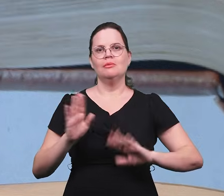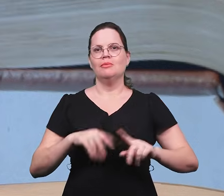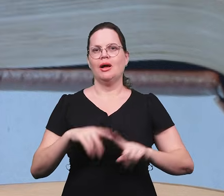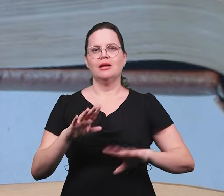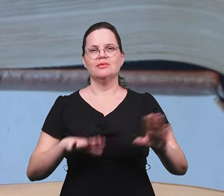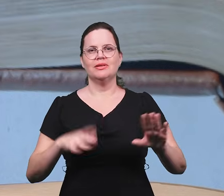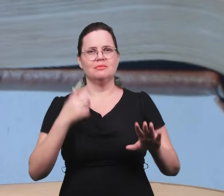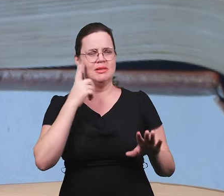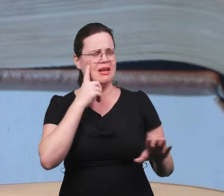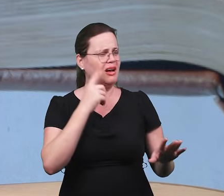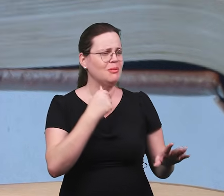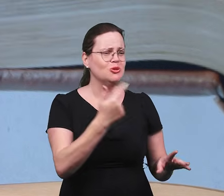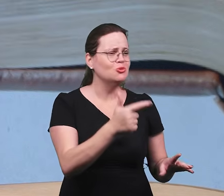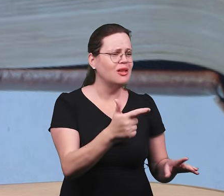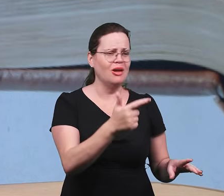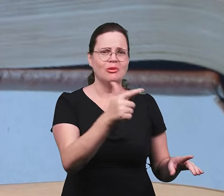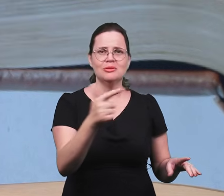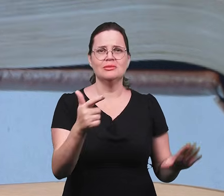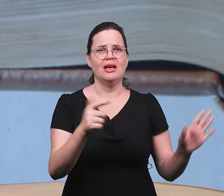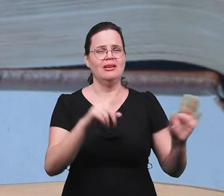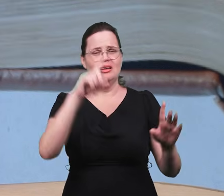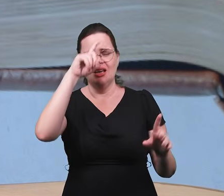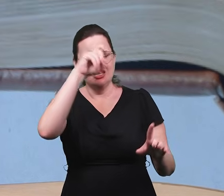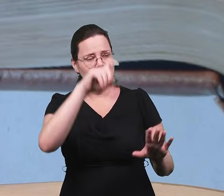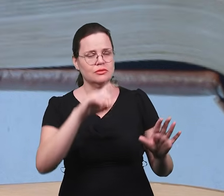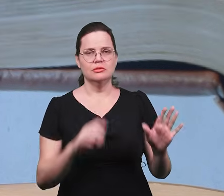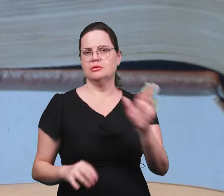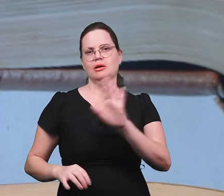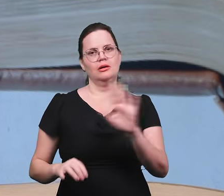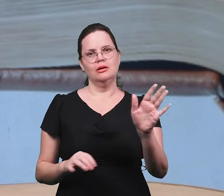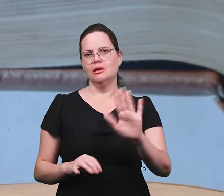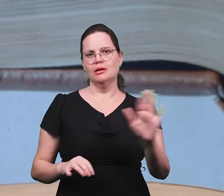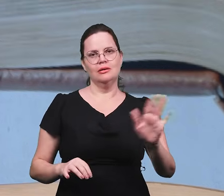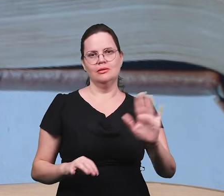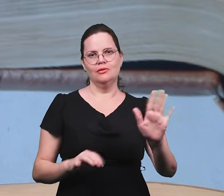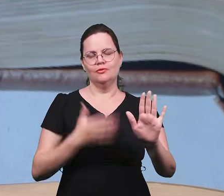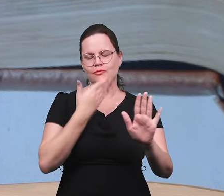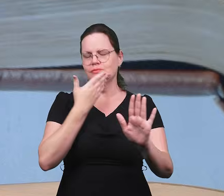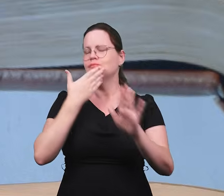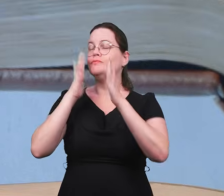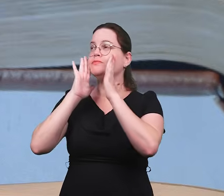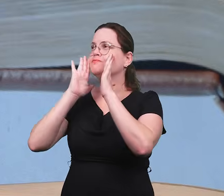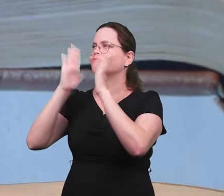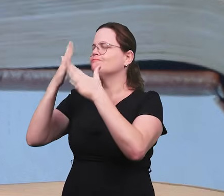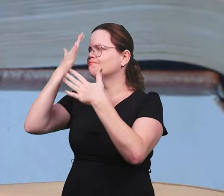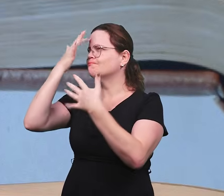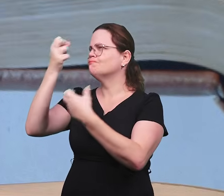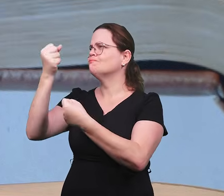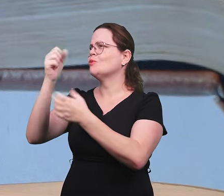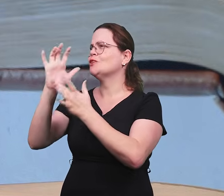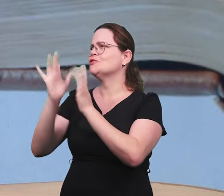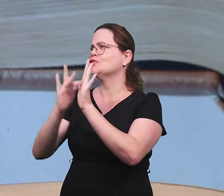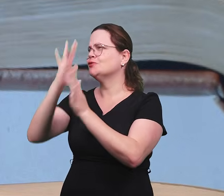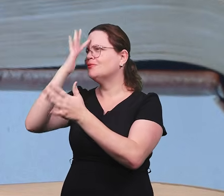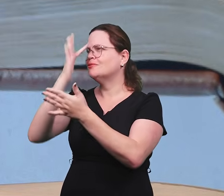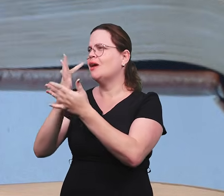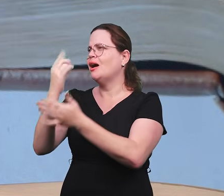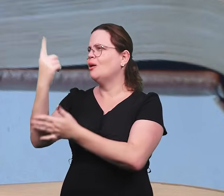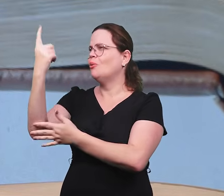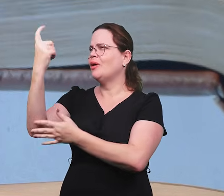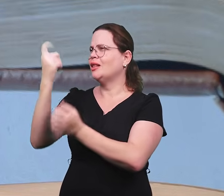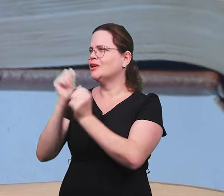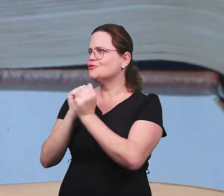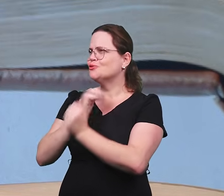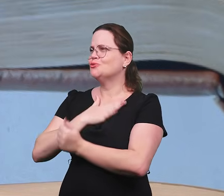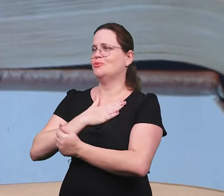a dificuldade, o poço é fundo demais. Não vamos olhar para Jesus. Ele é a solução de todos os